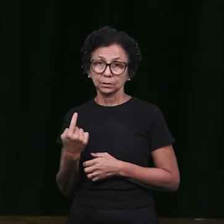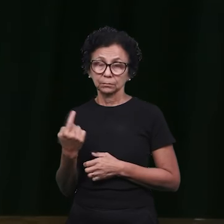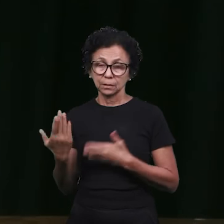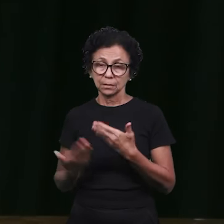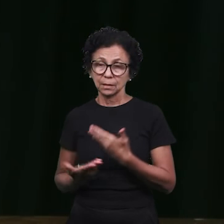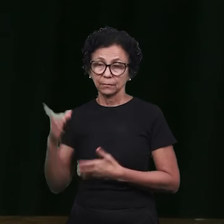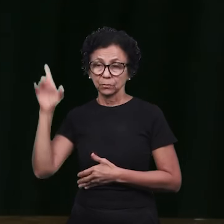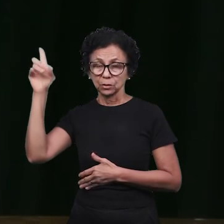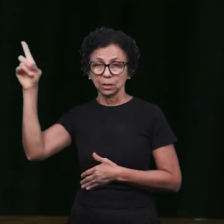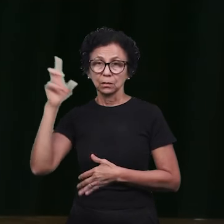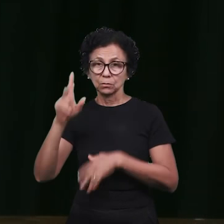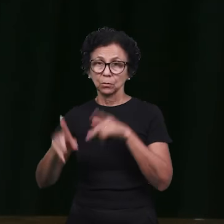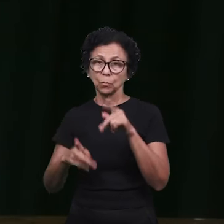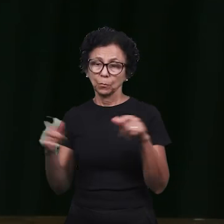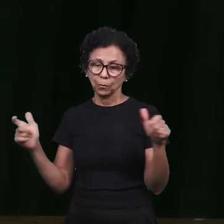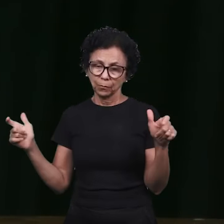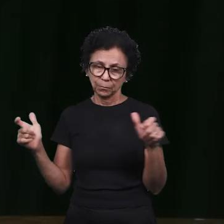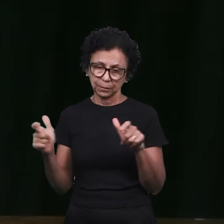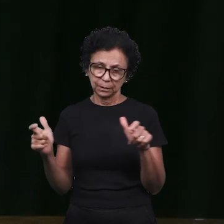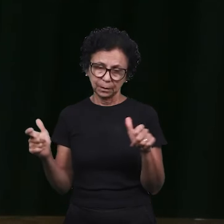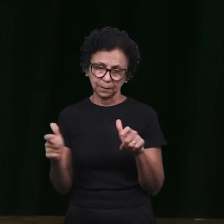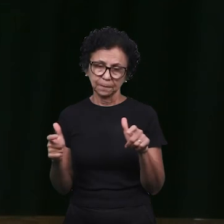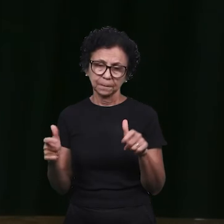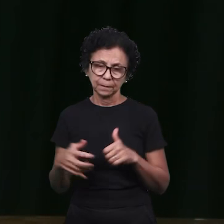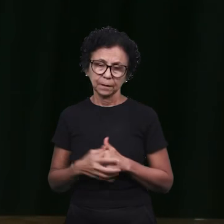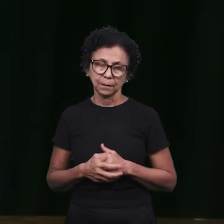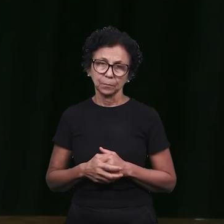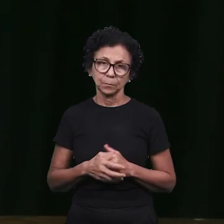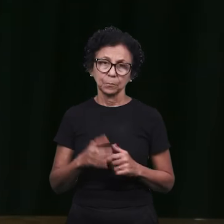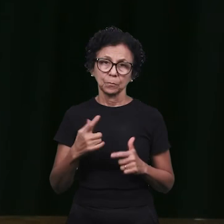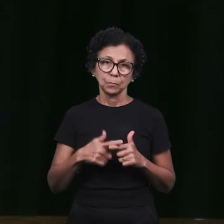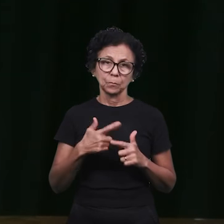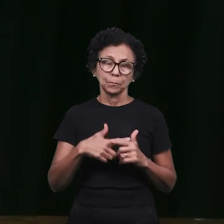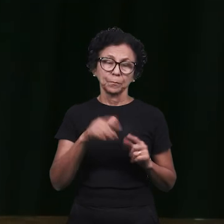O adversário domina todo mundo e nós um povo pequeno.